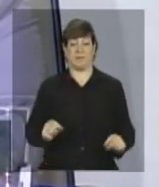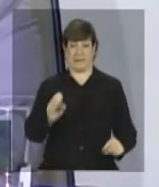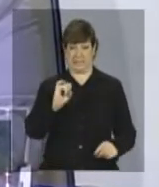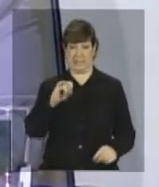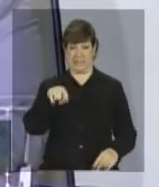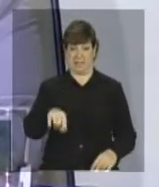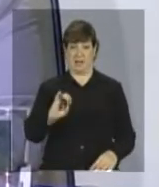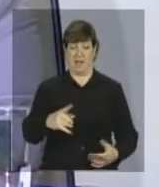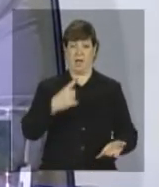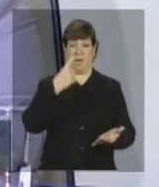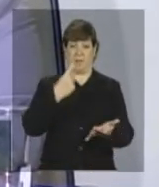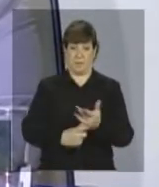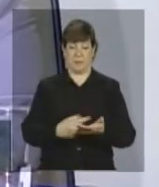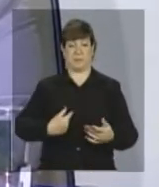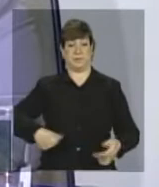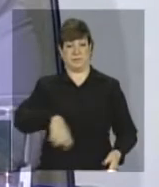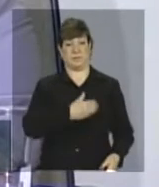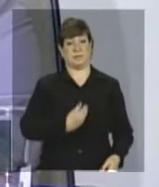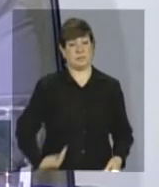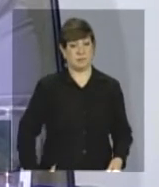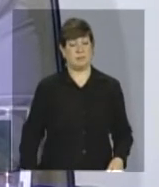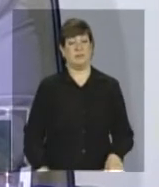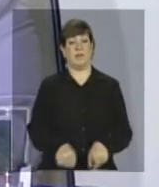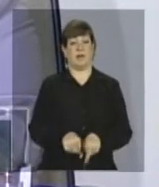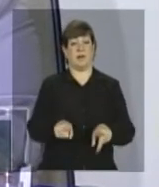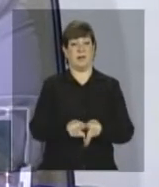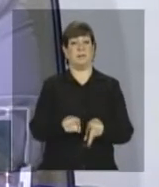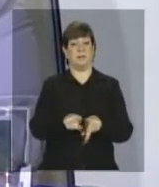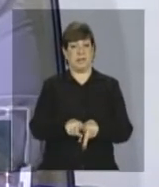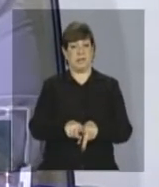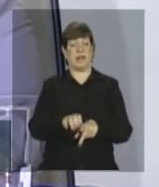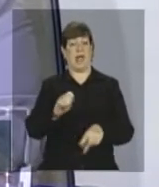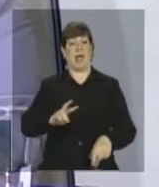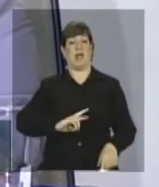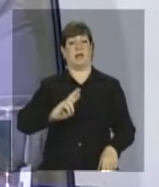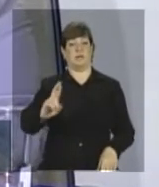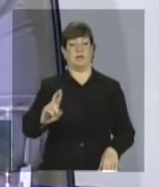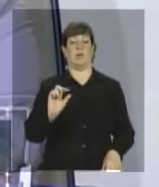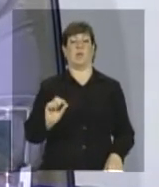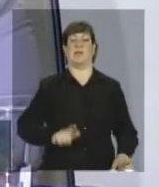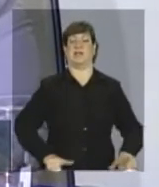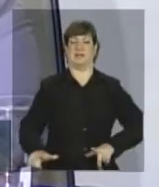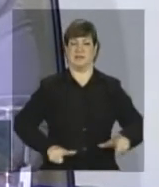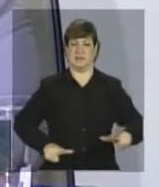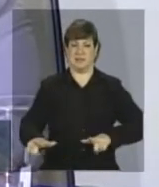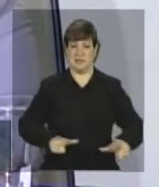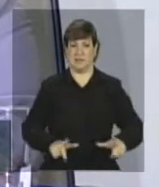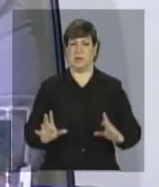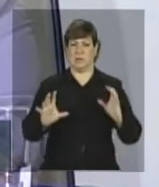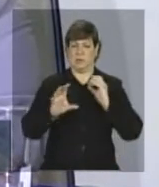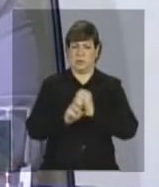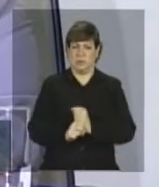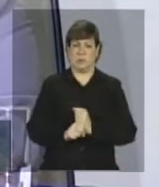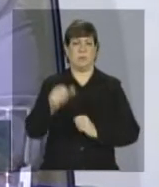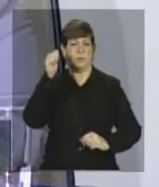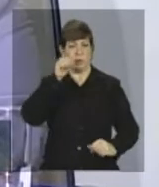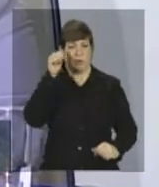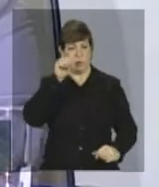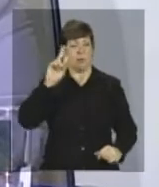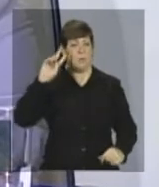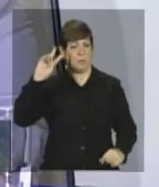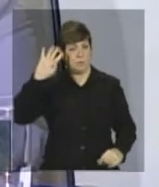governo, também é resultado da ação de um pujante e massivo movimento de mulheres